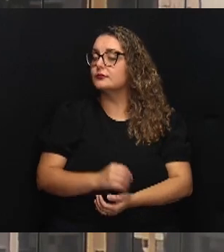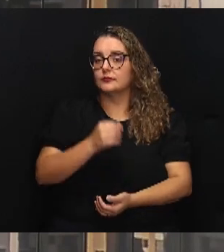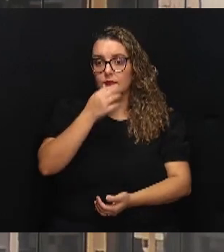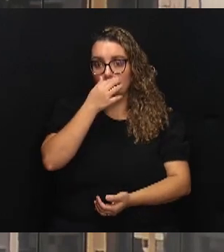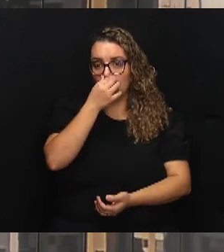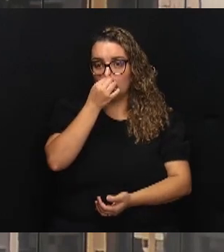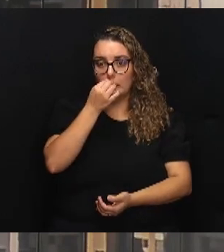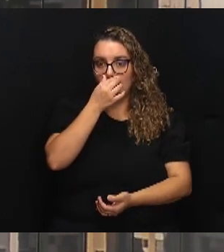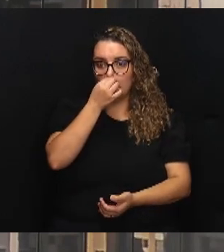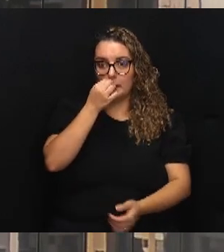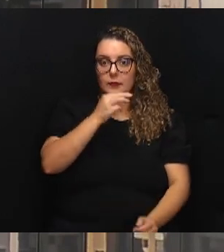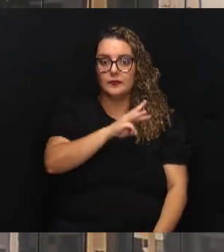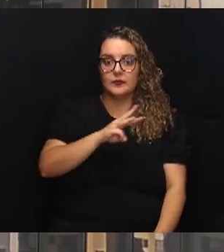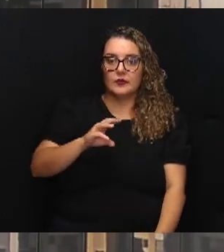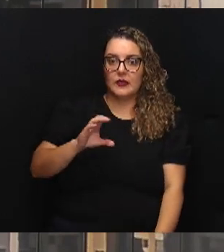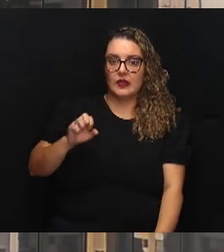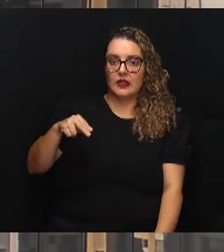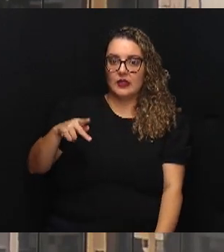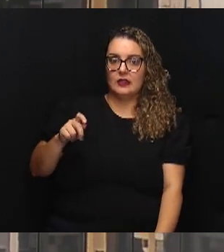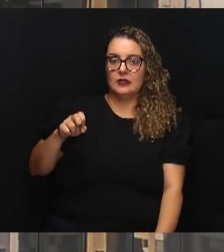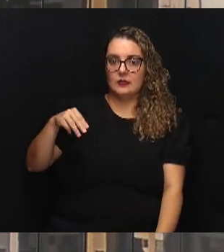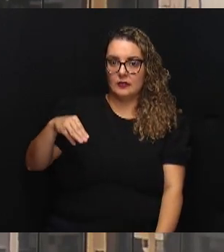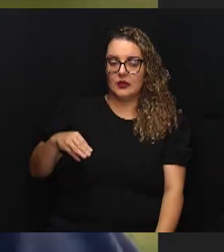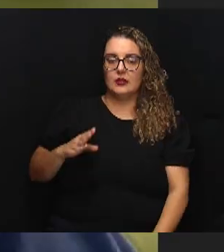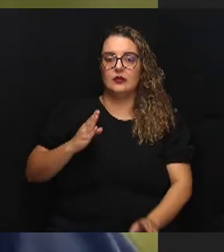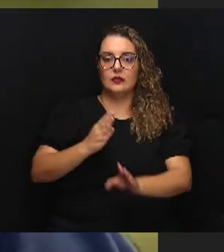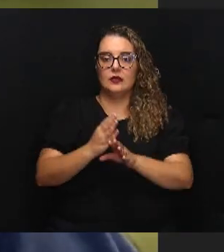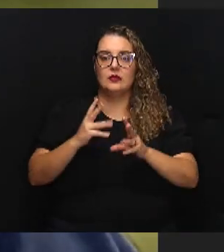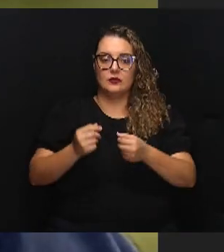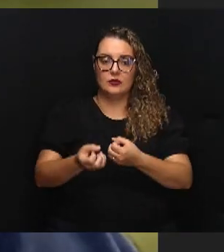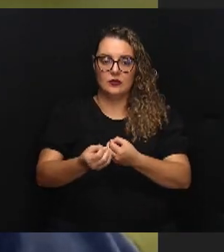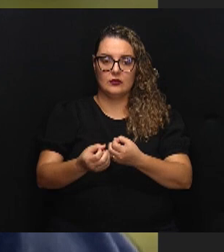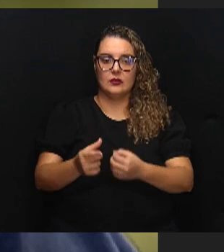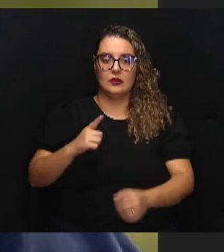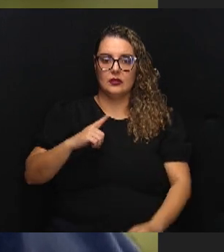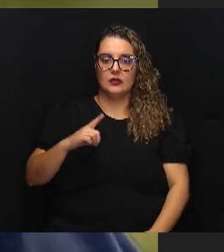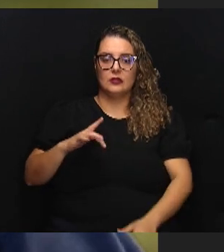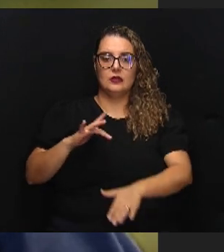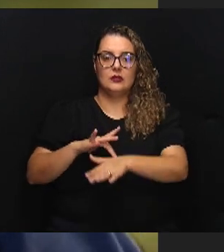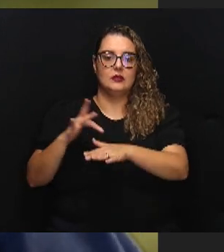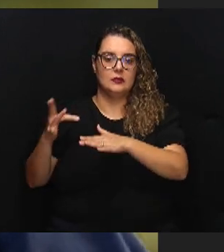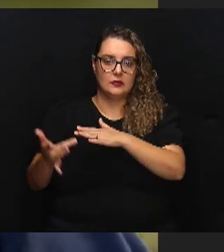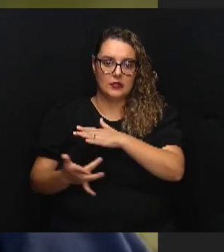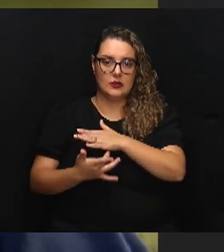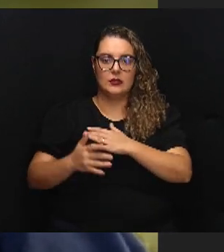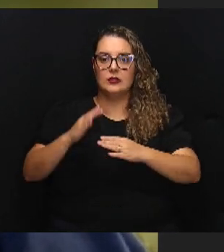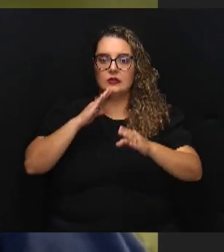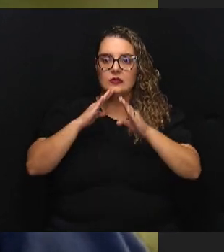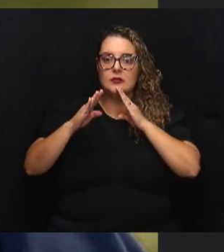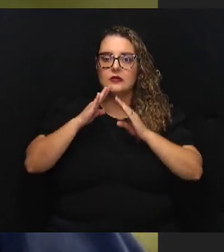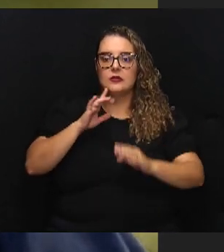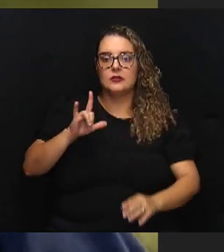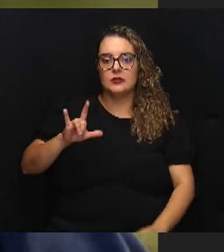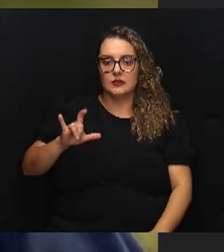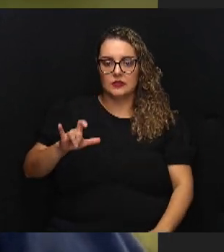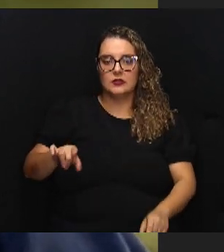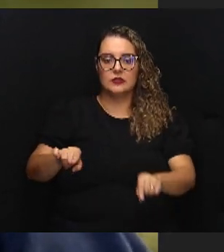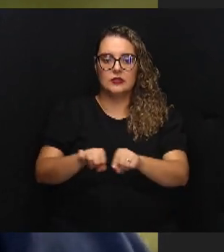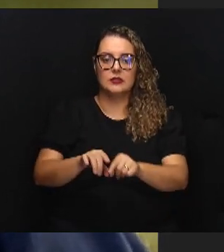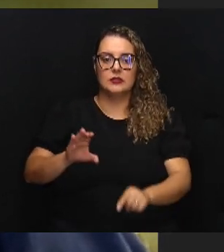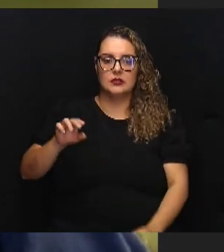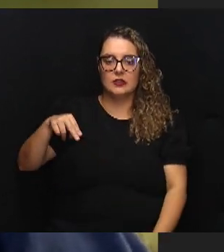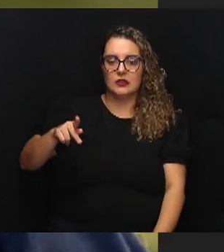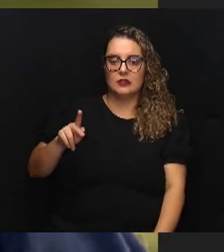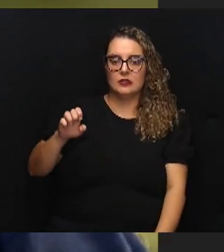Pelo site do CNPEM você encontra todas as informações lá. Nós temos as redes sociais, Facebook, Instagram, então